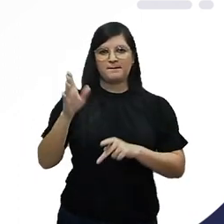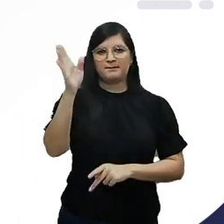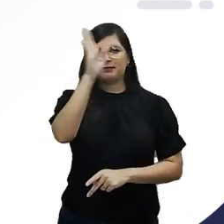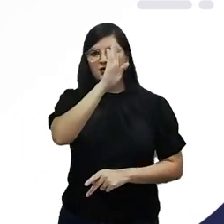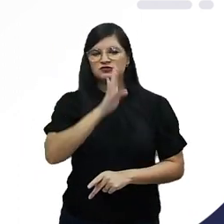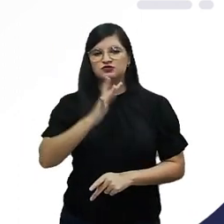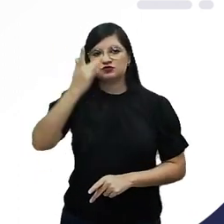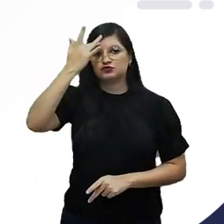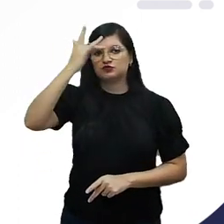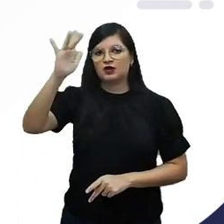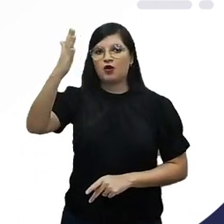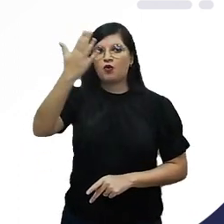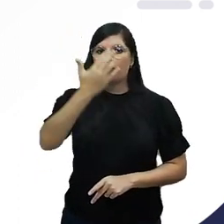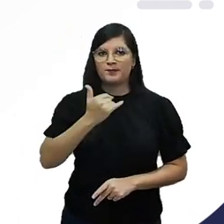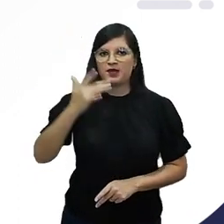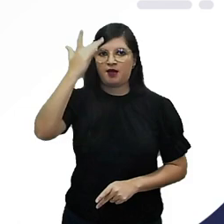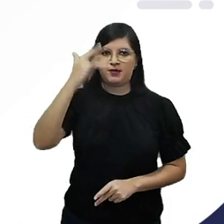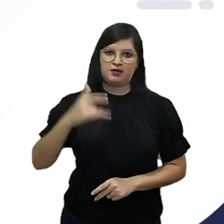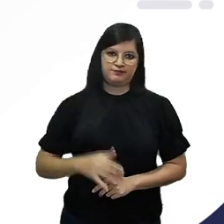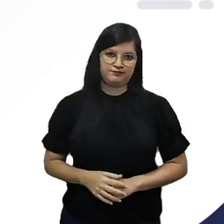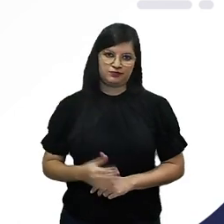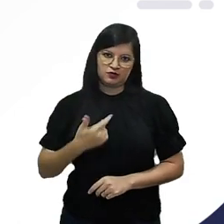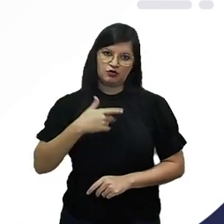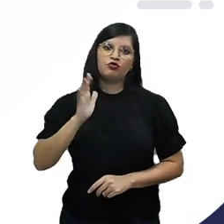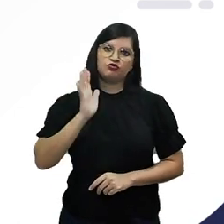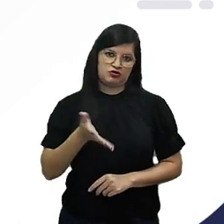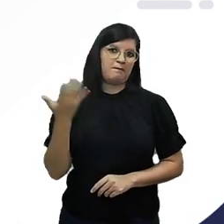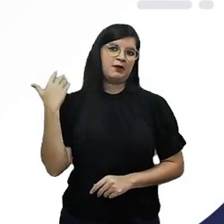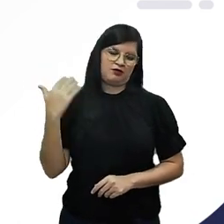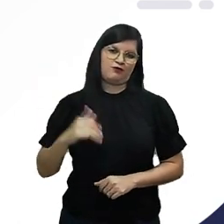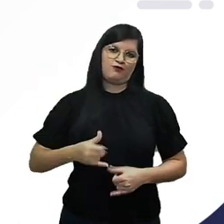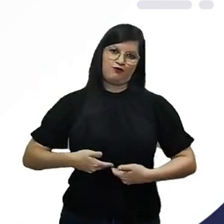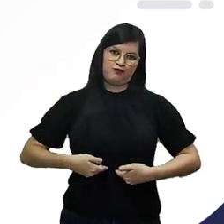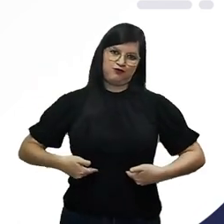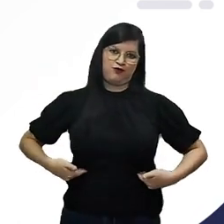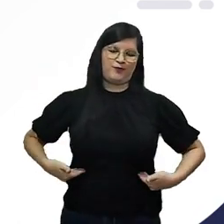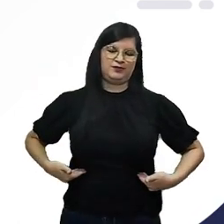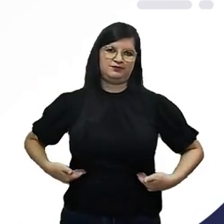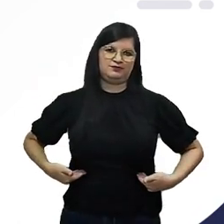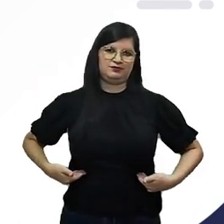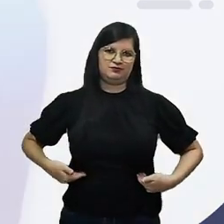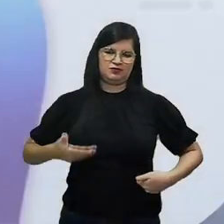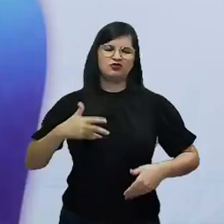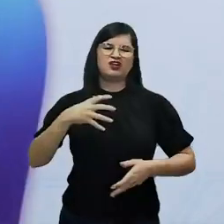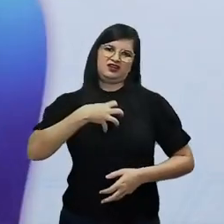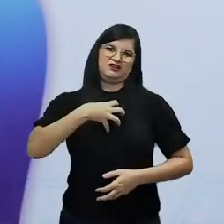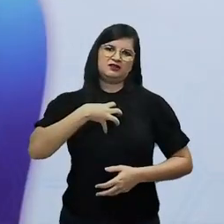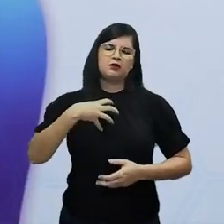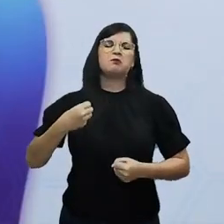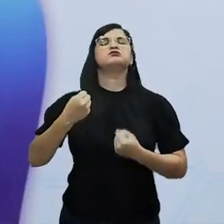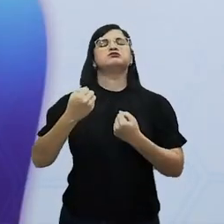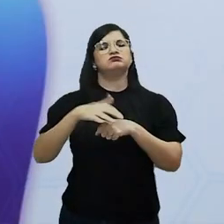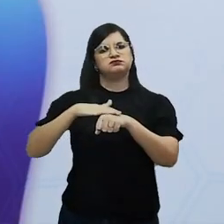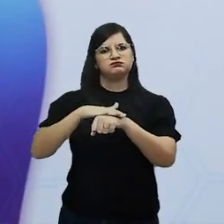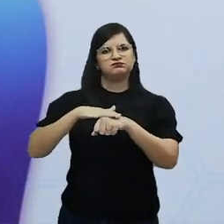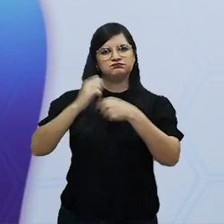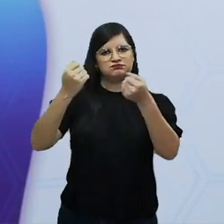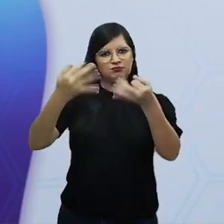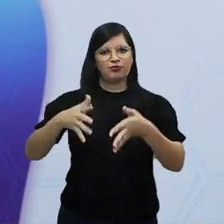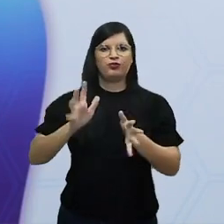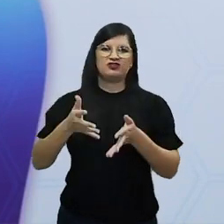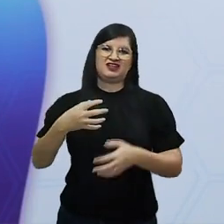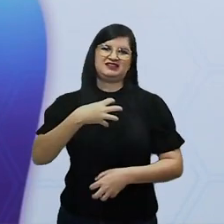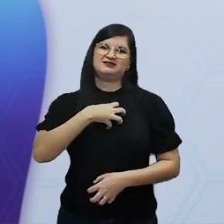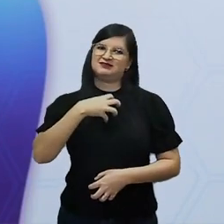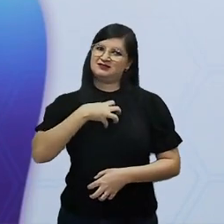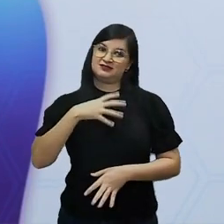seguinte. Eu já passei fome, gente. Então já passei por isso. Então eu poderia aqui conversar com vocês sobre esse tema porque